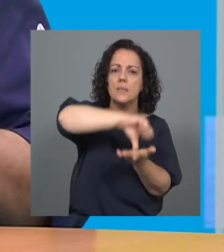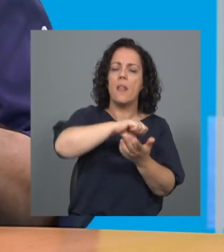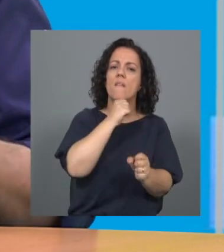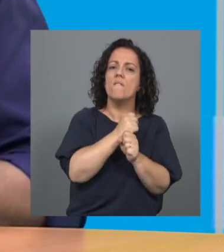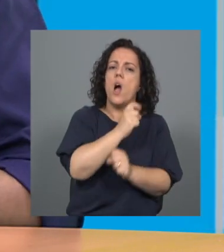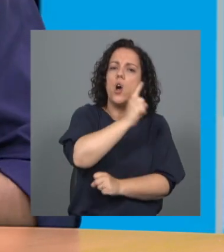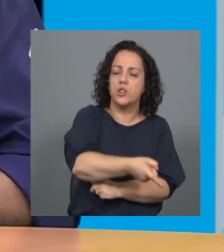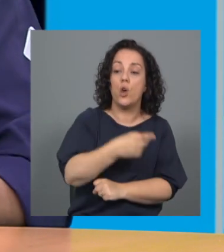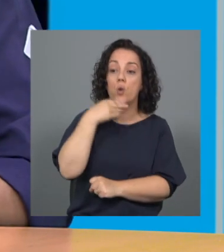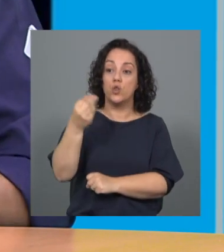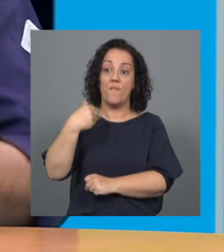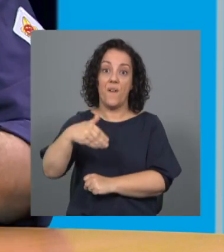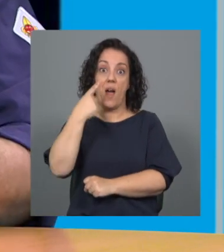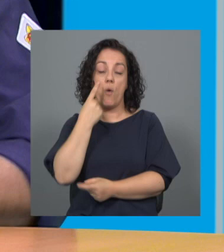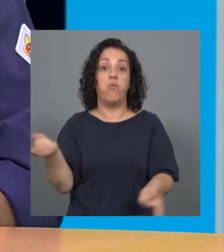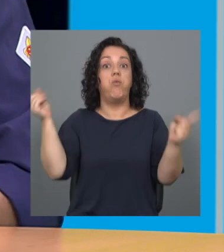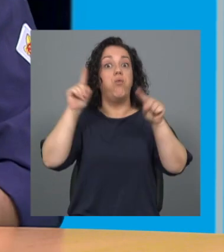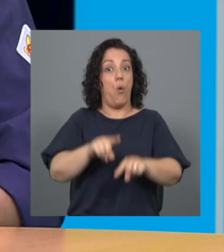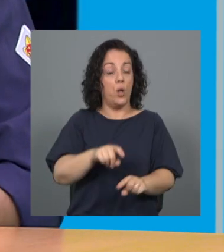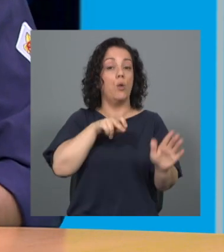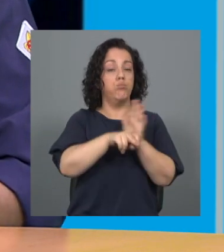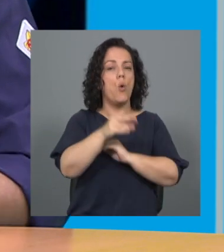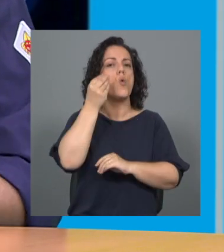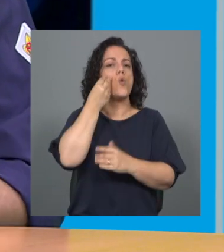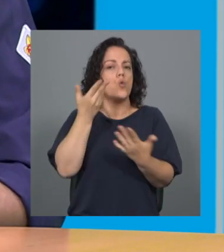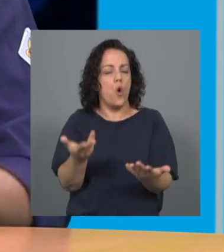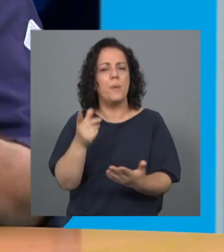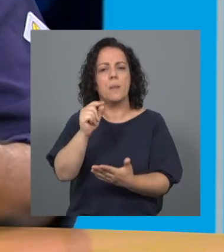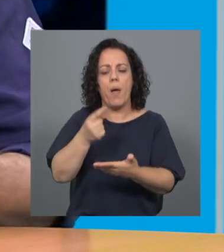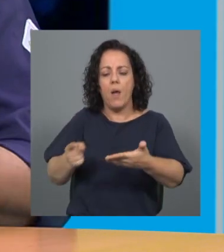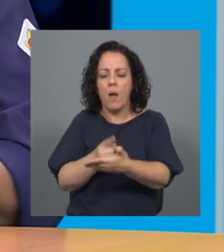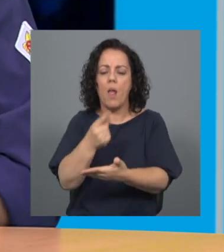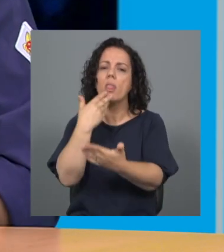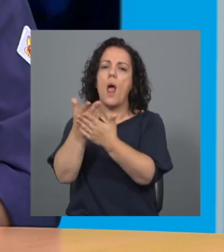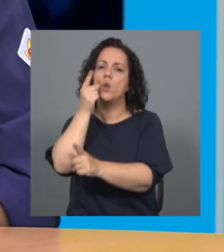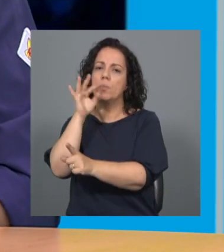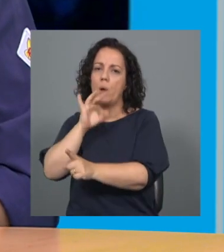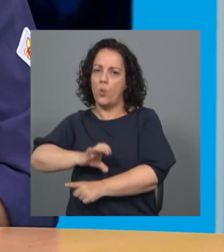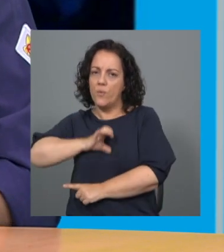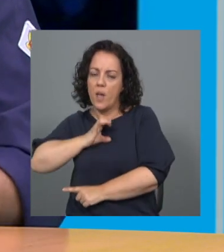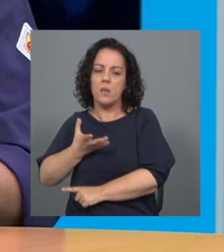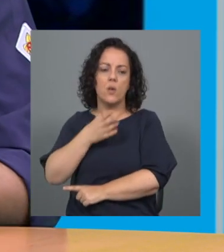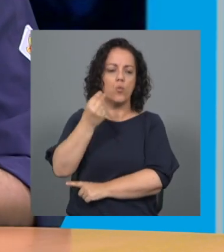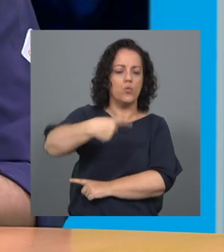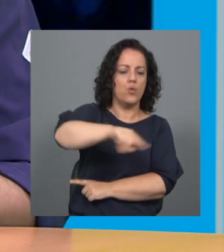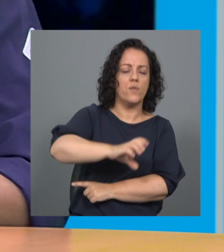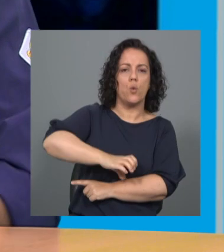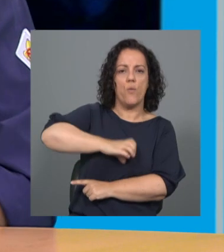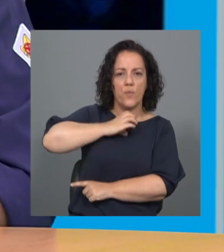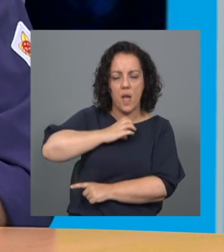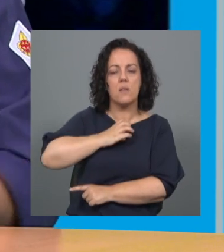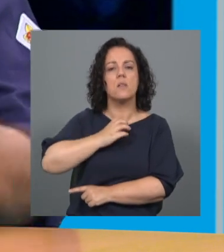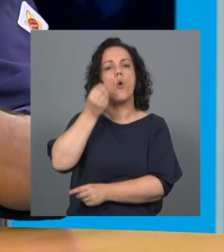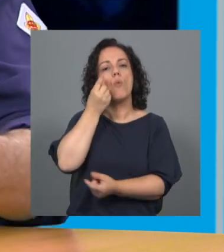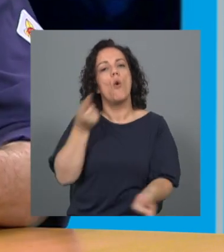um roteiro totalmente definido, e isto é importante também transmitir para dar confiança também aos pais e aos nossos jovens neste regresso